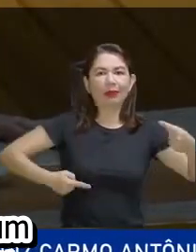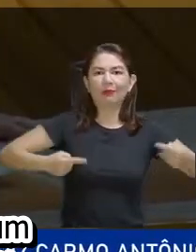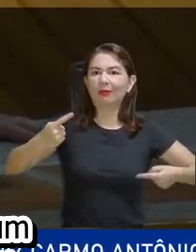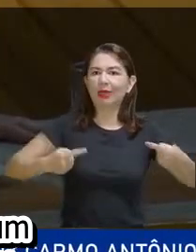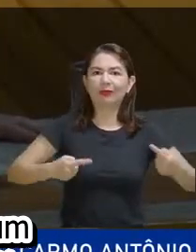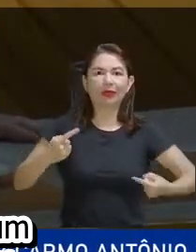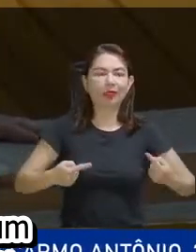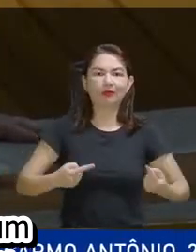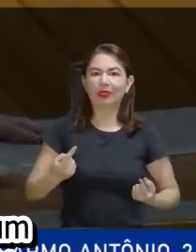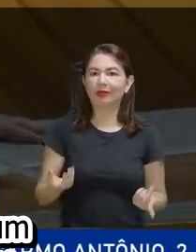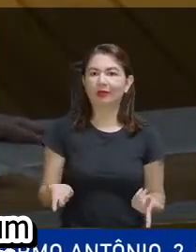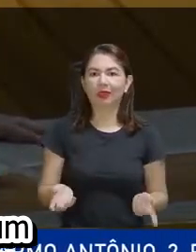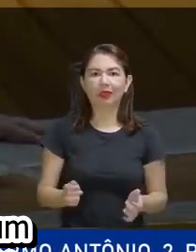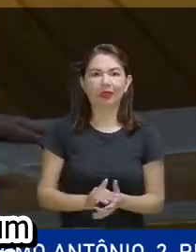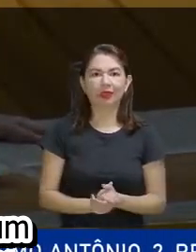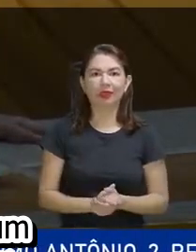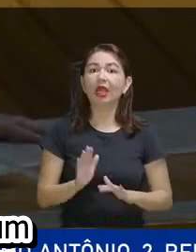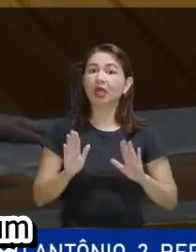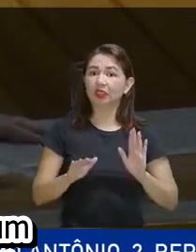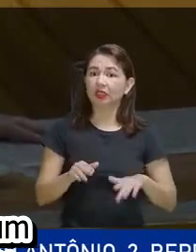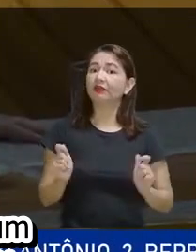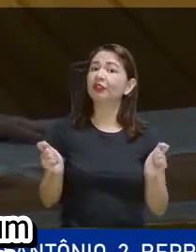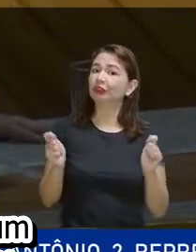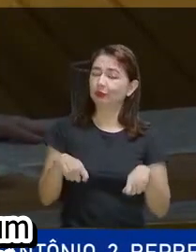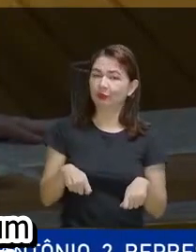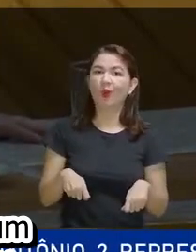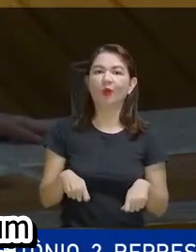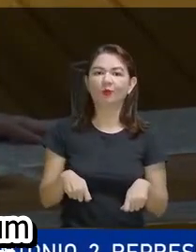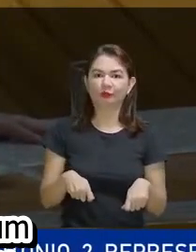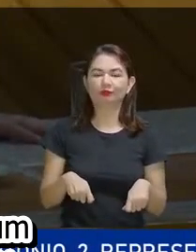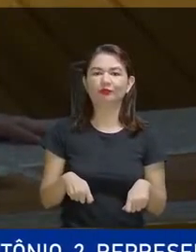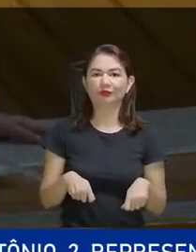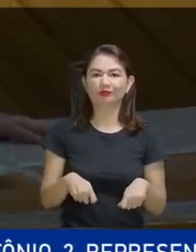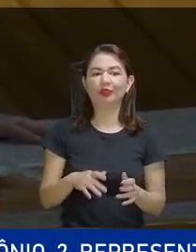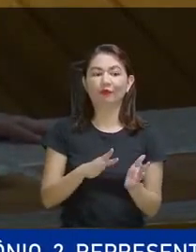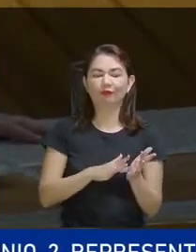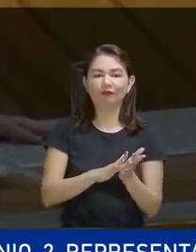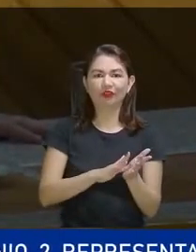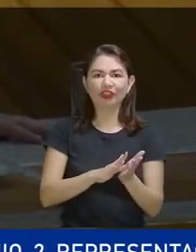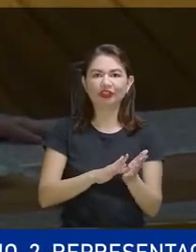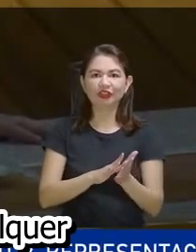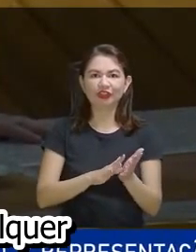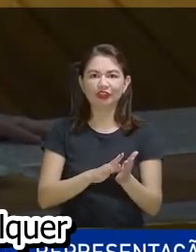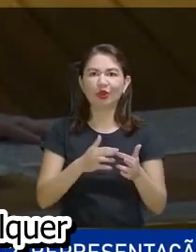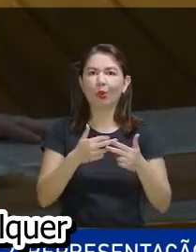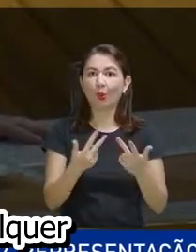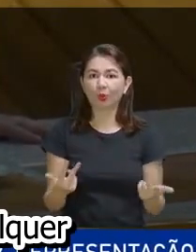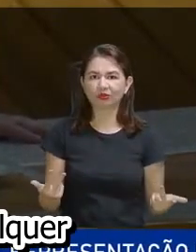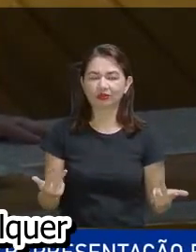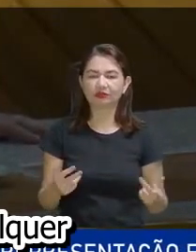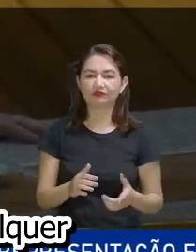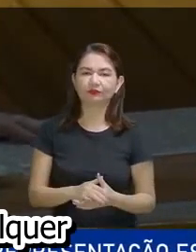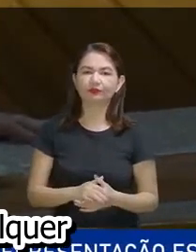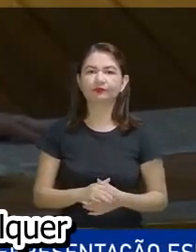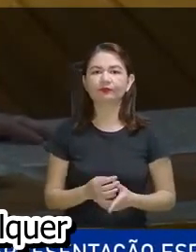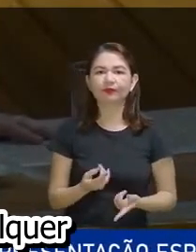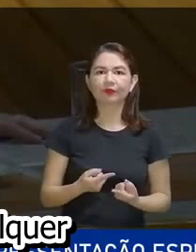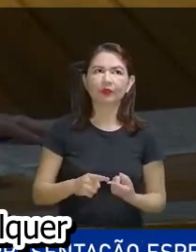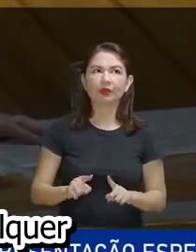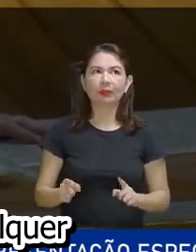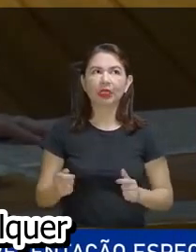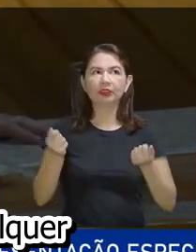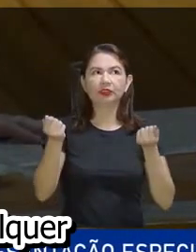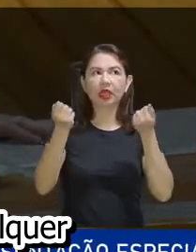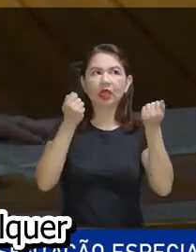algum embaraço, em tese, é possível que faça algo desse tipo. Mas, senhor presidente, a análise de